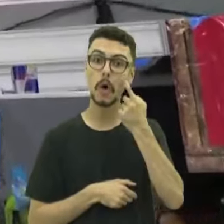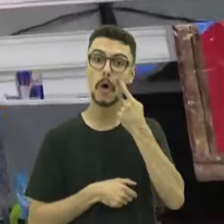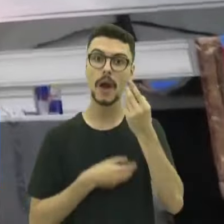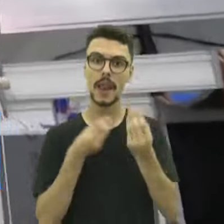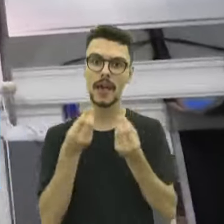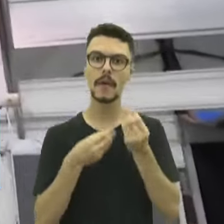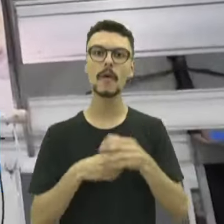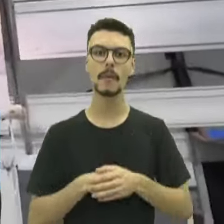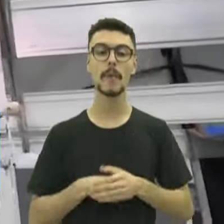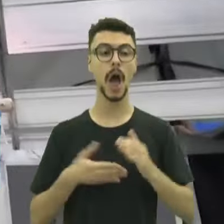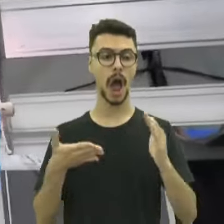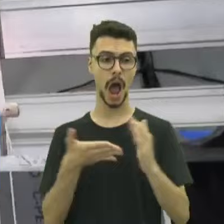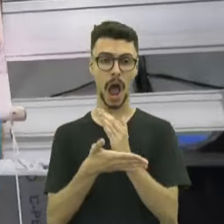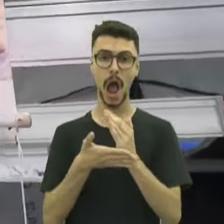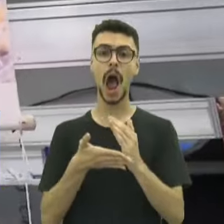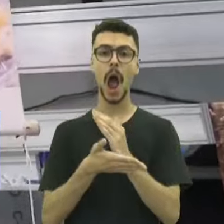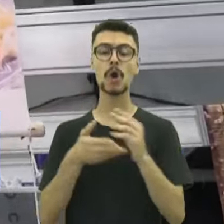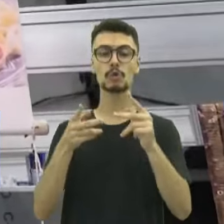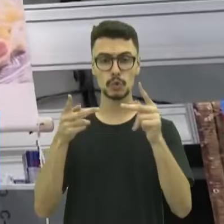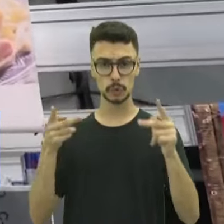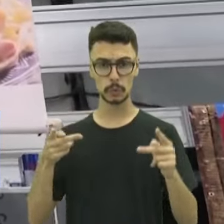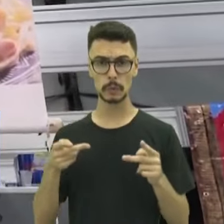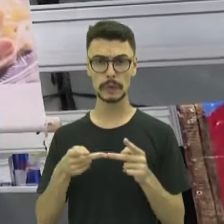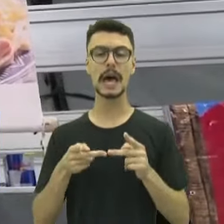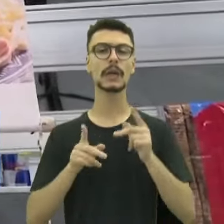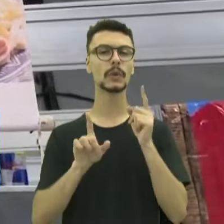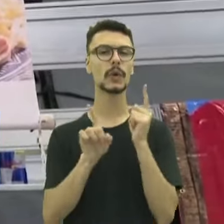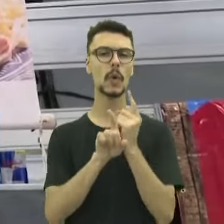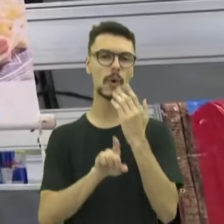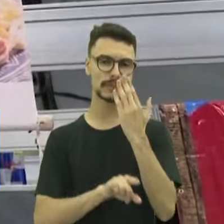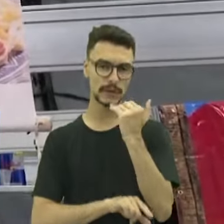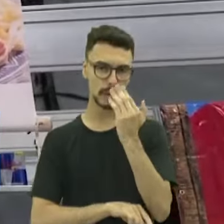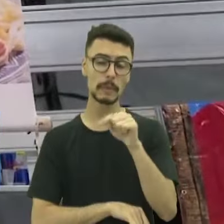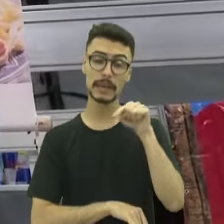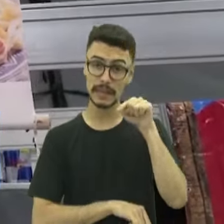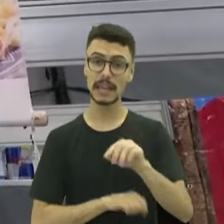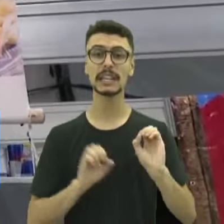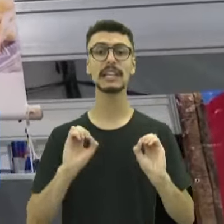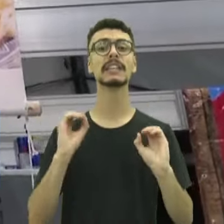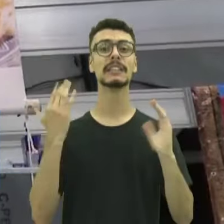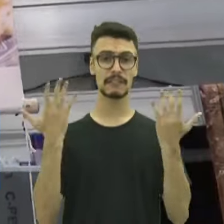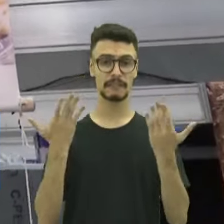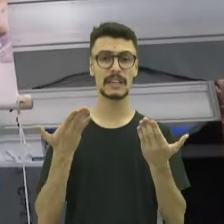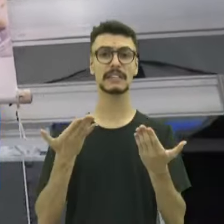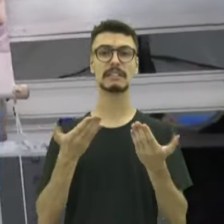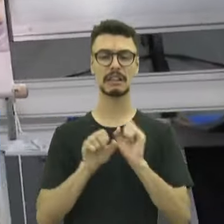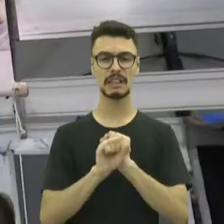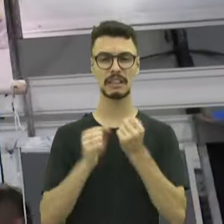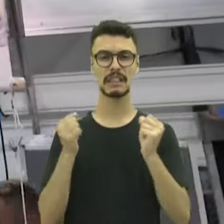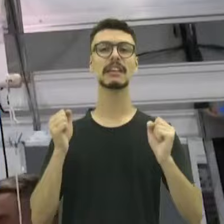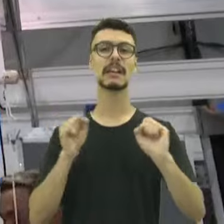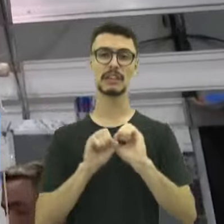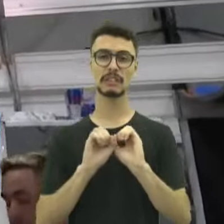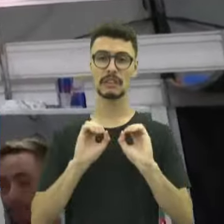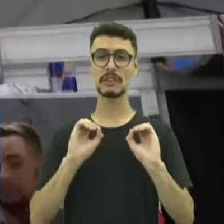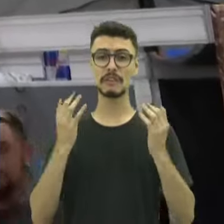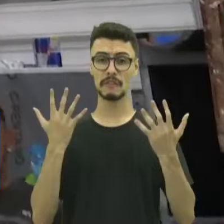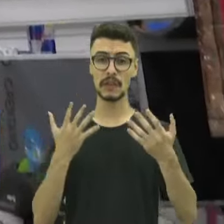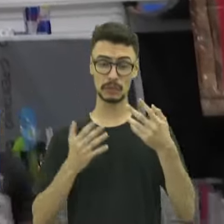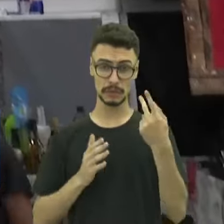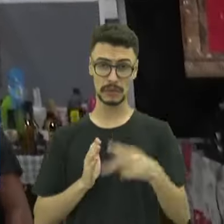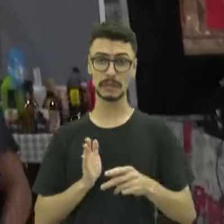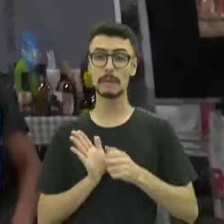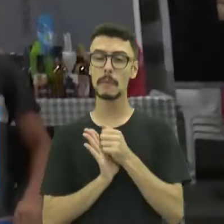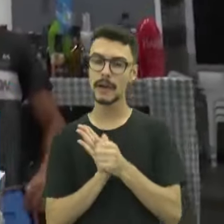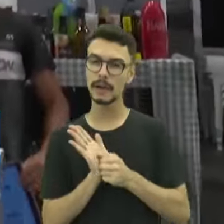gente. Alguns dos pratos que você vai encontrar aqui na festa, nesse grande evento que acontece na cidade de Paranaguá.